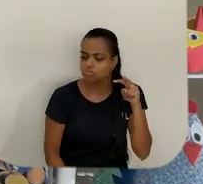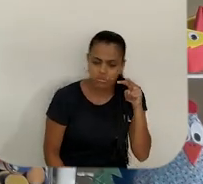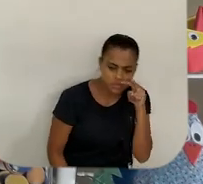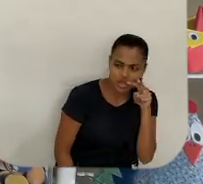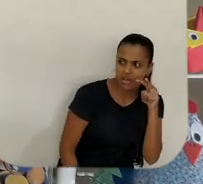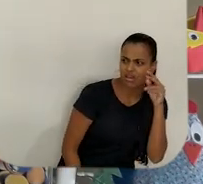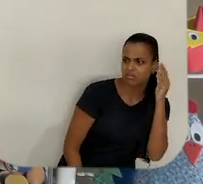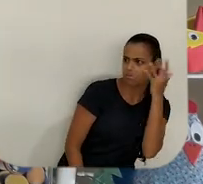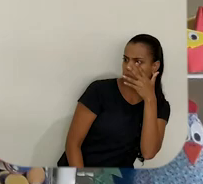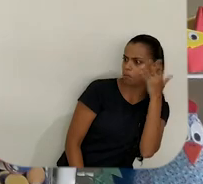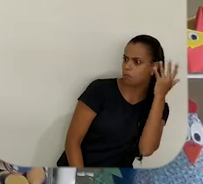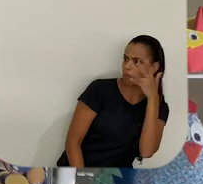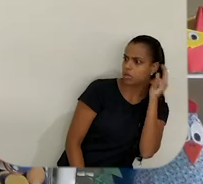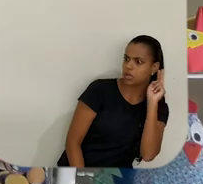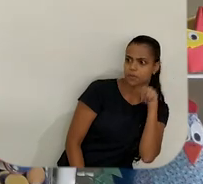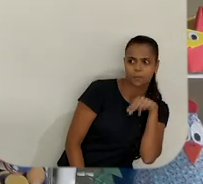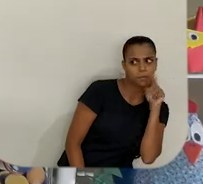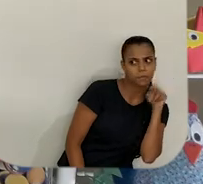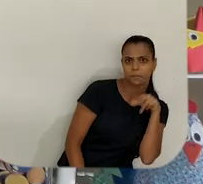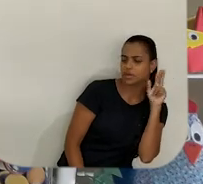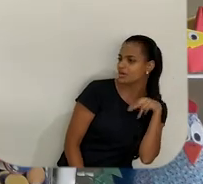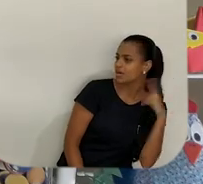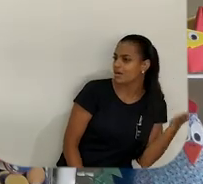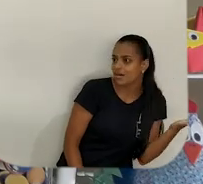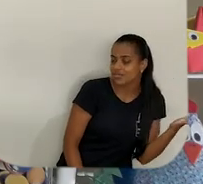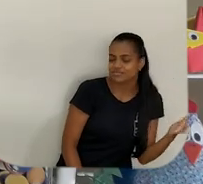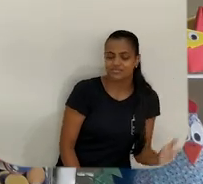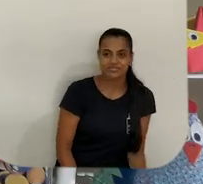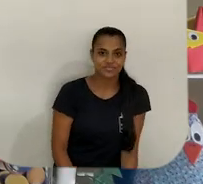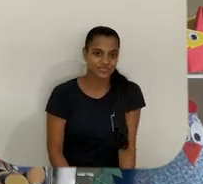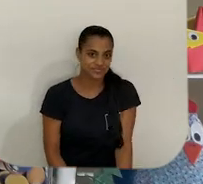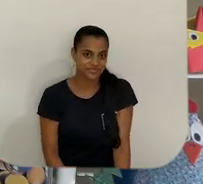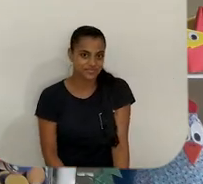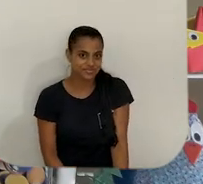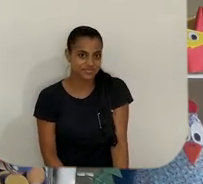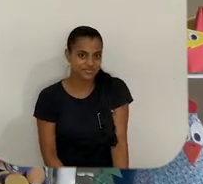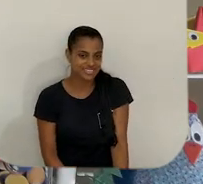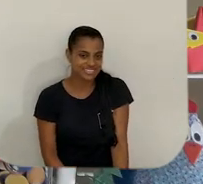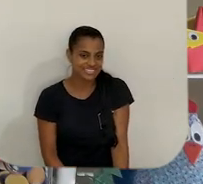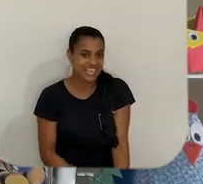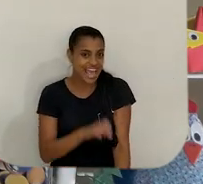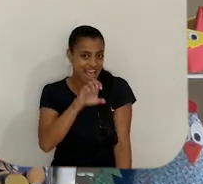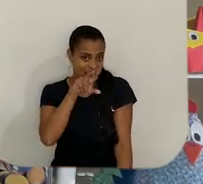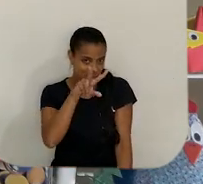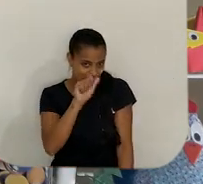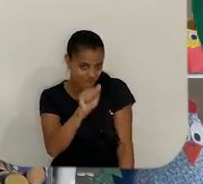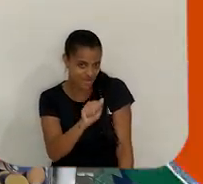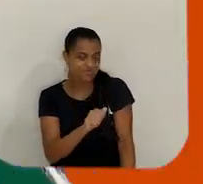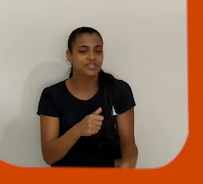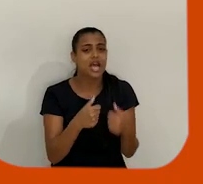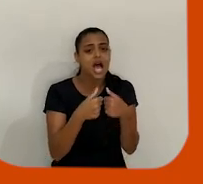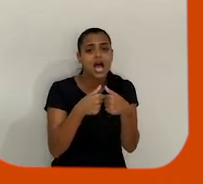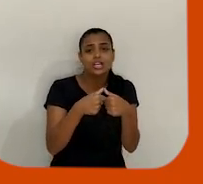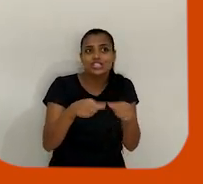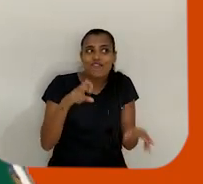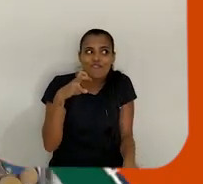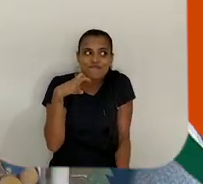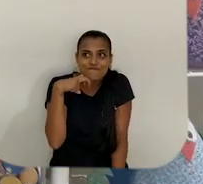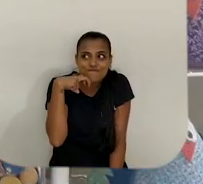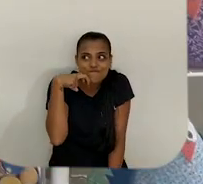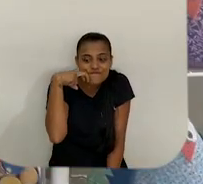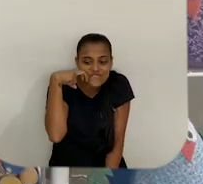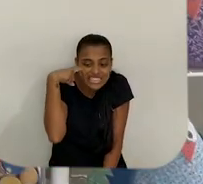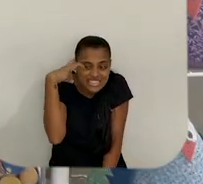às vezes vou para fora dela mas nunca tinha te visto por aqui por onde você anda